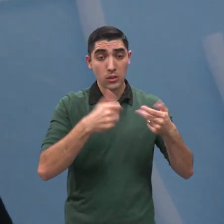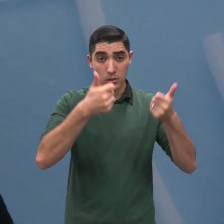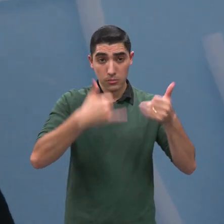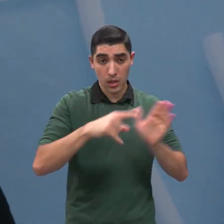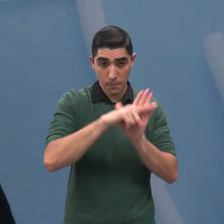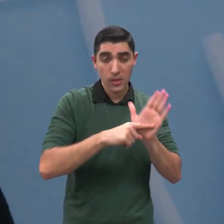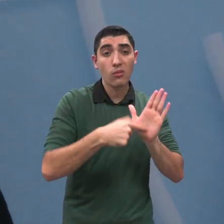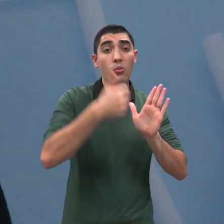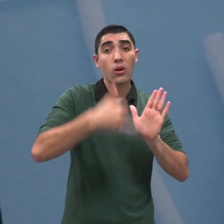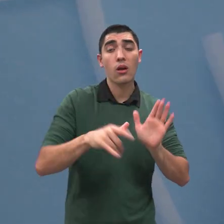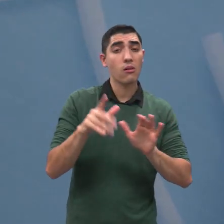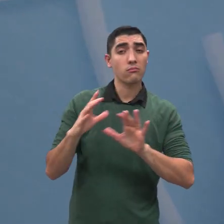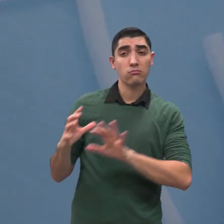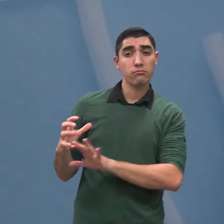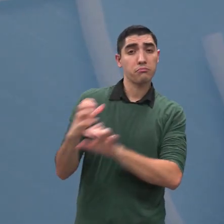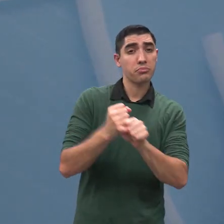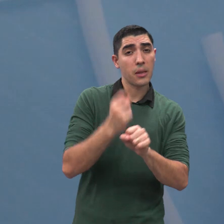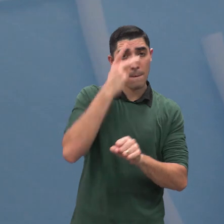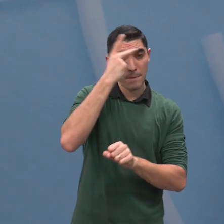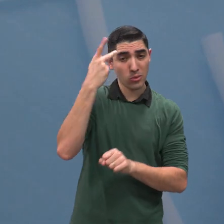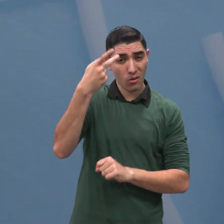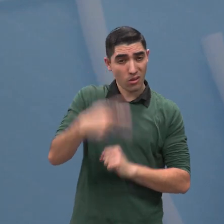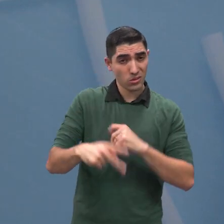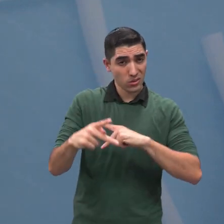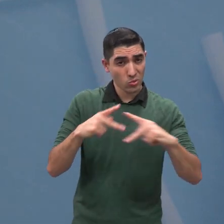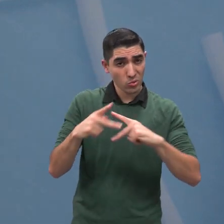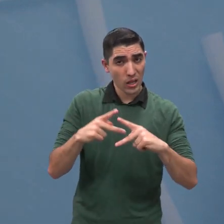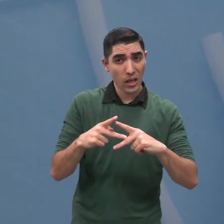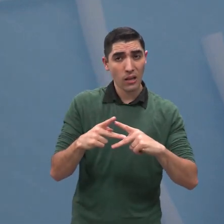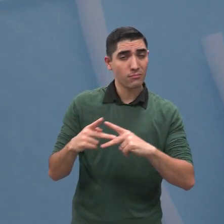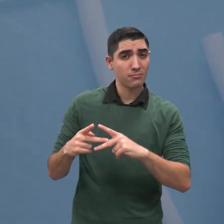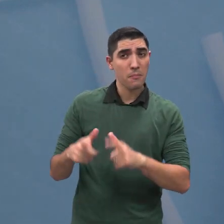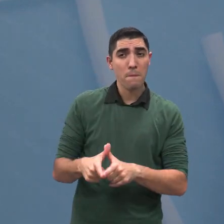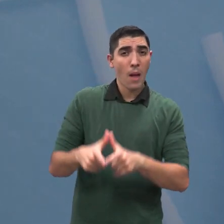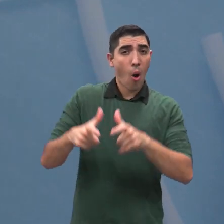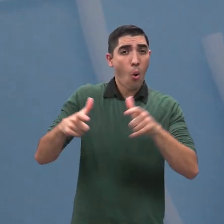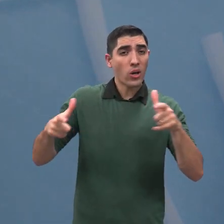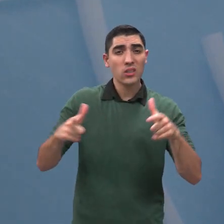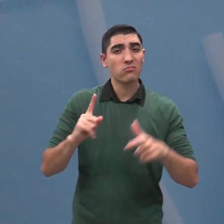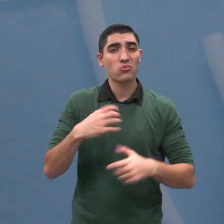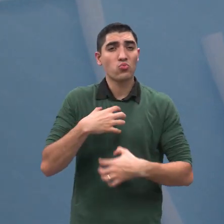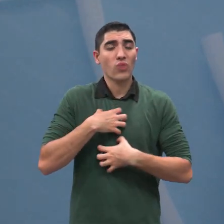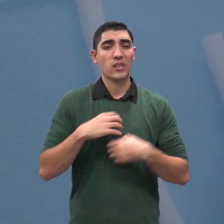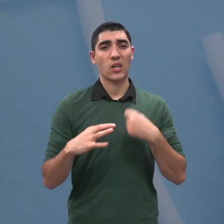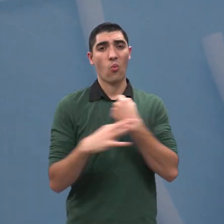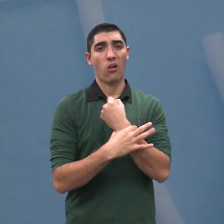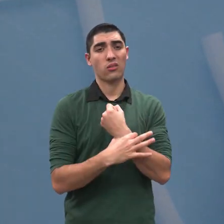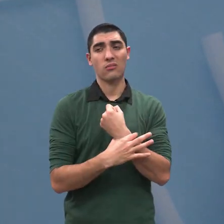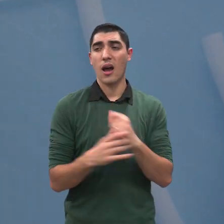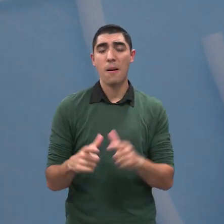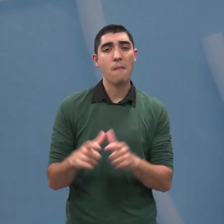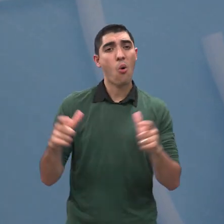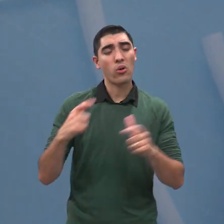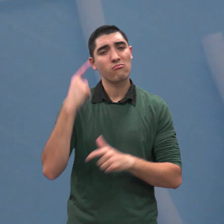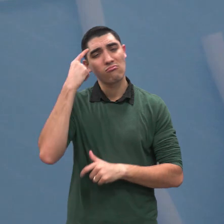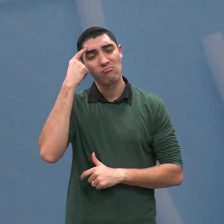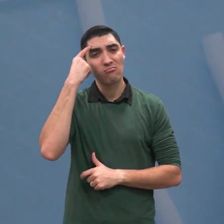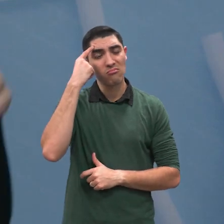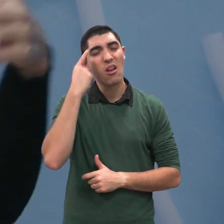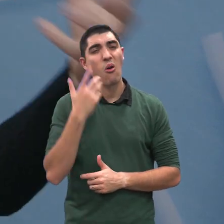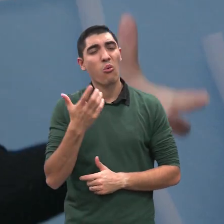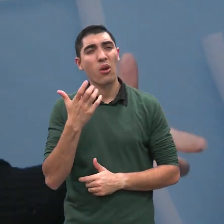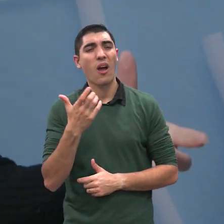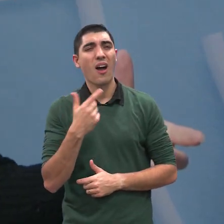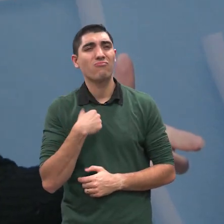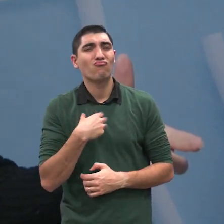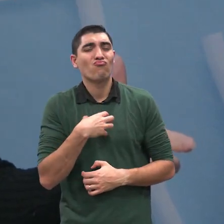se sentem seguros, né? Tem receio de serem assaltados aqui pelas ruas da cidade. Aí, mais uma vez, a gente volta, né? Uma